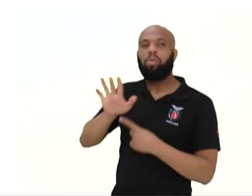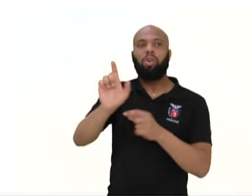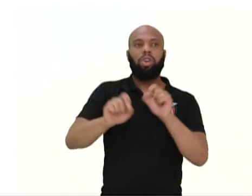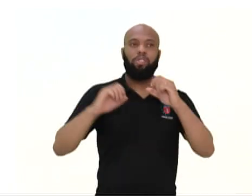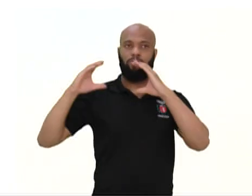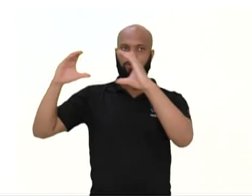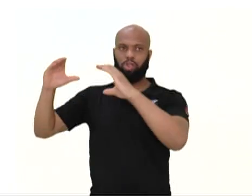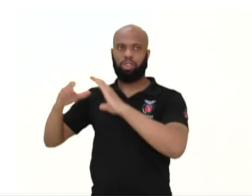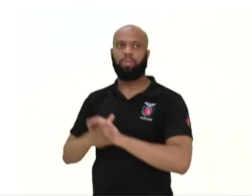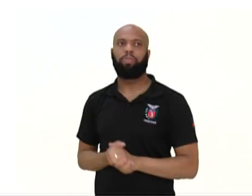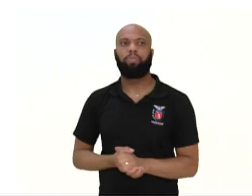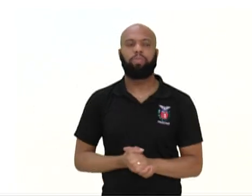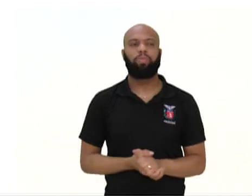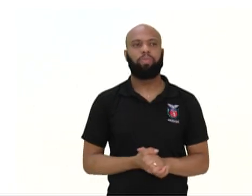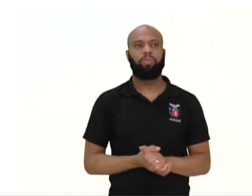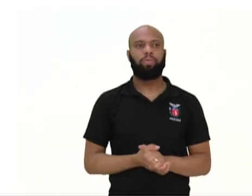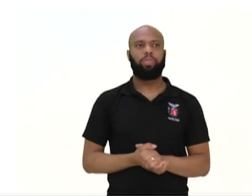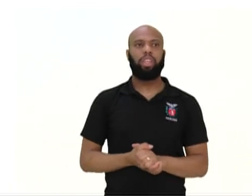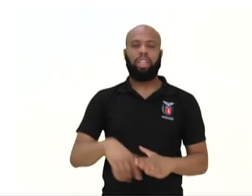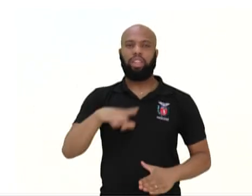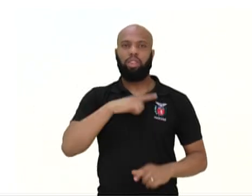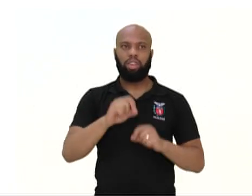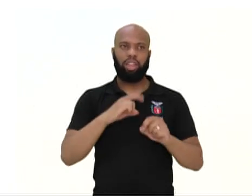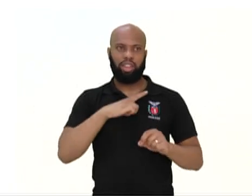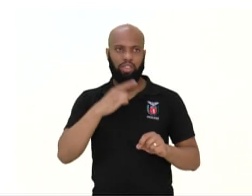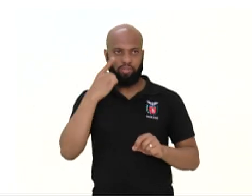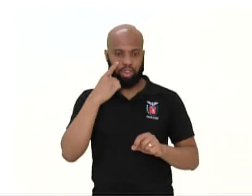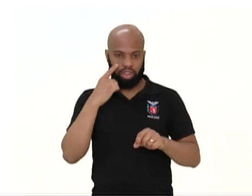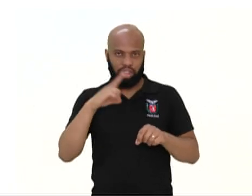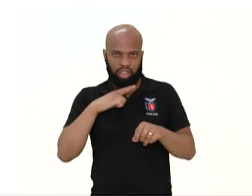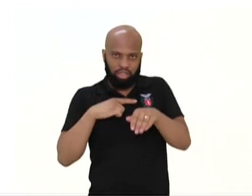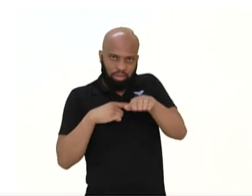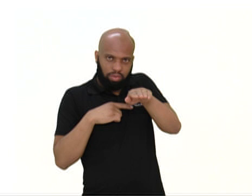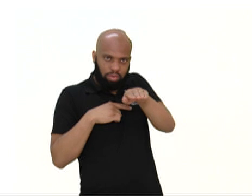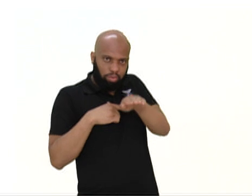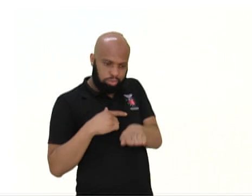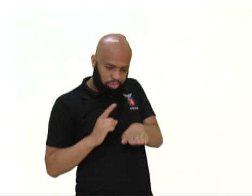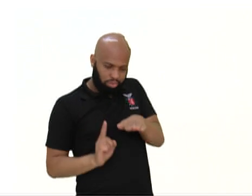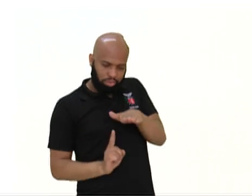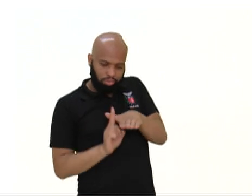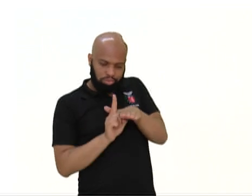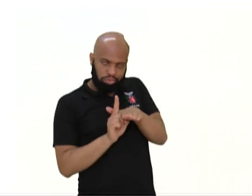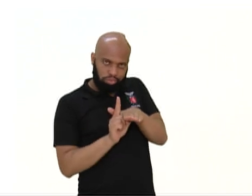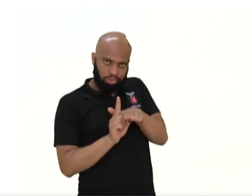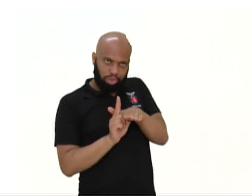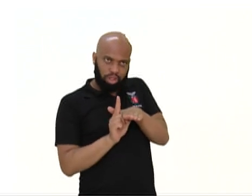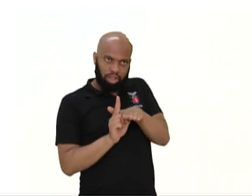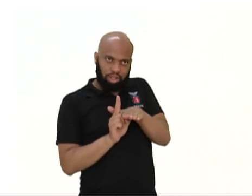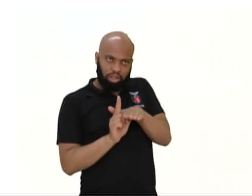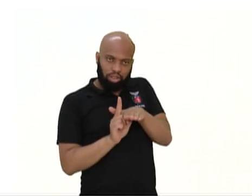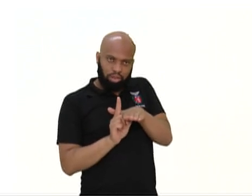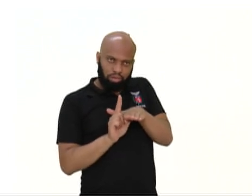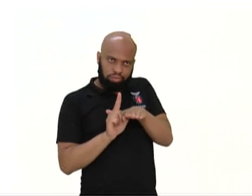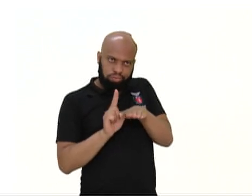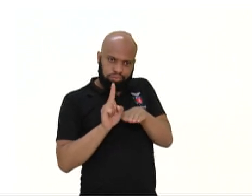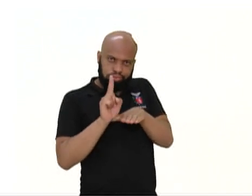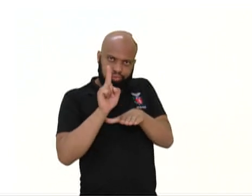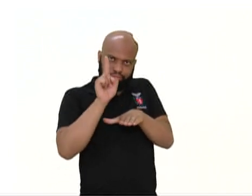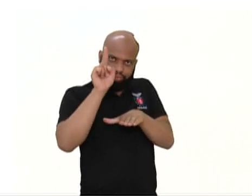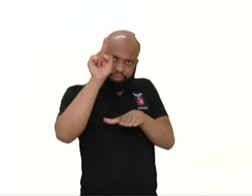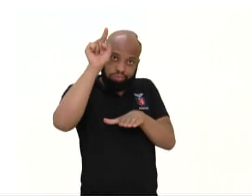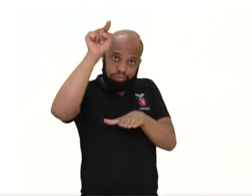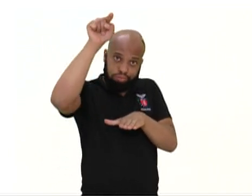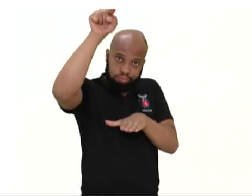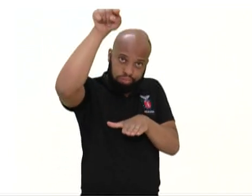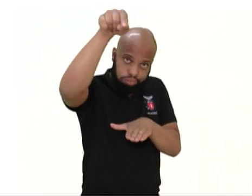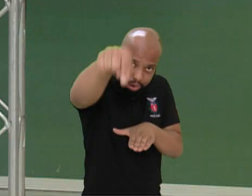ela guardadinha ali para a gente, tá? Então, aqui está o que está dizendo lá no enunciado, né? Tem o submarino, ele lança o míssil faz